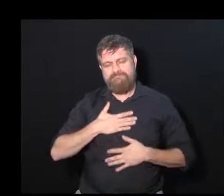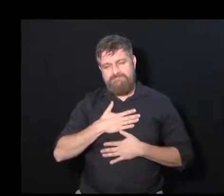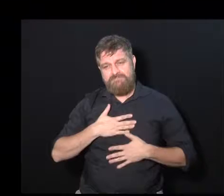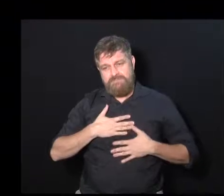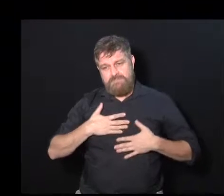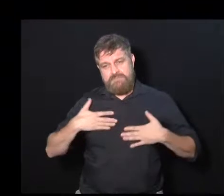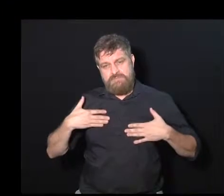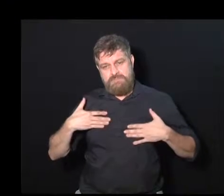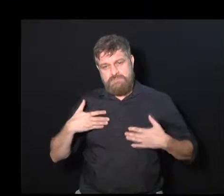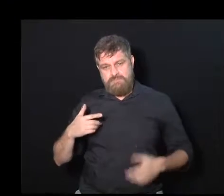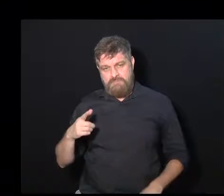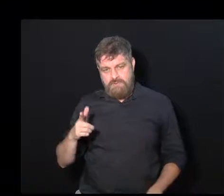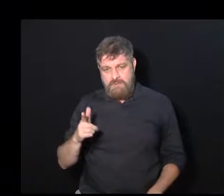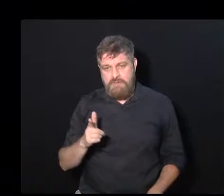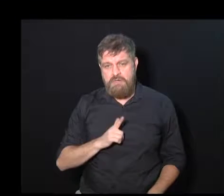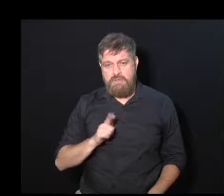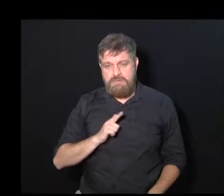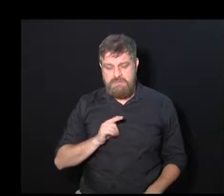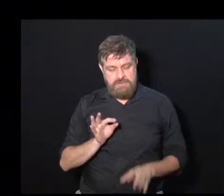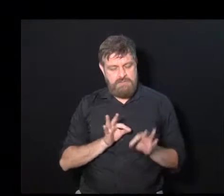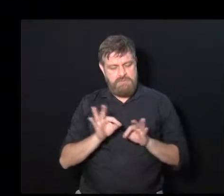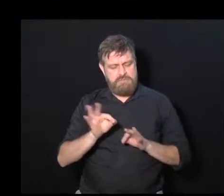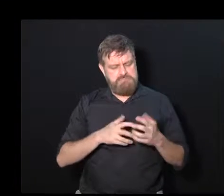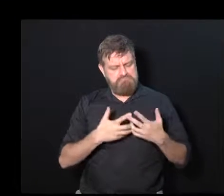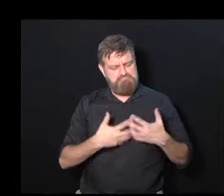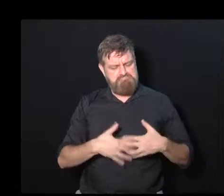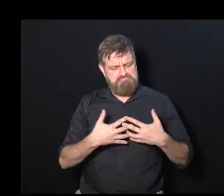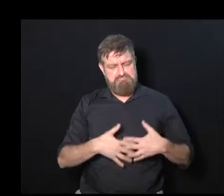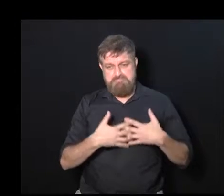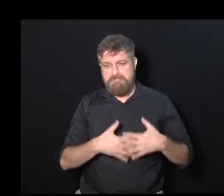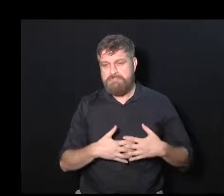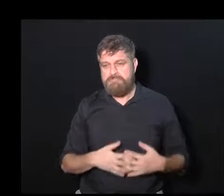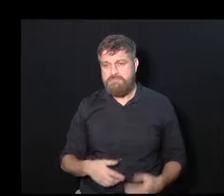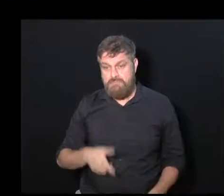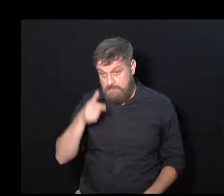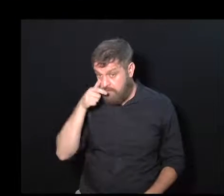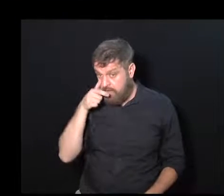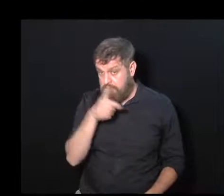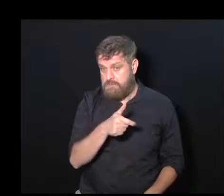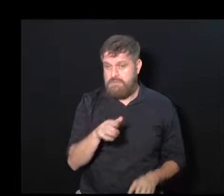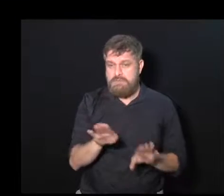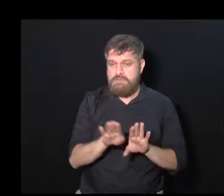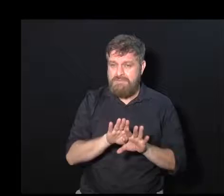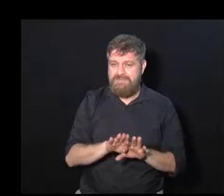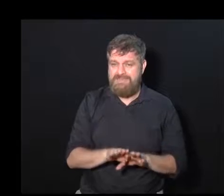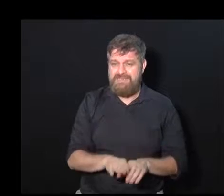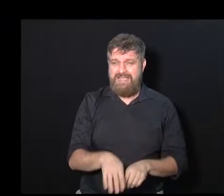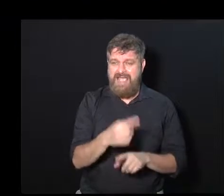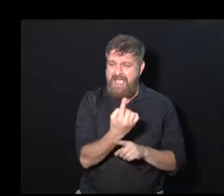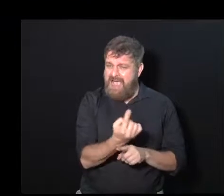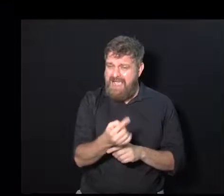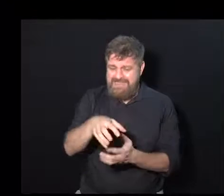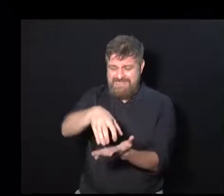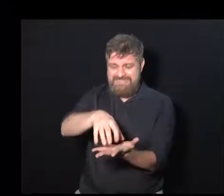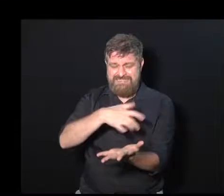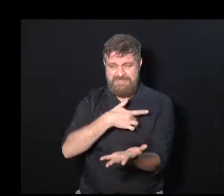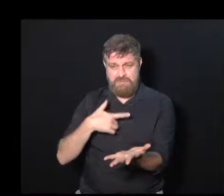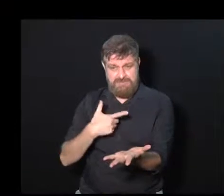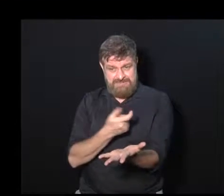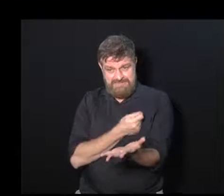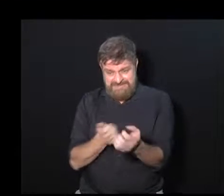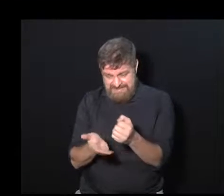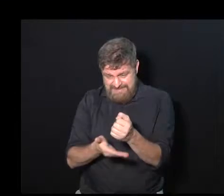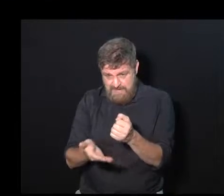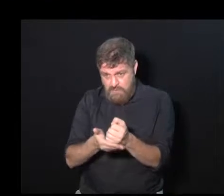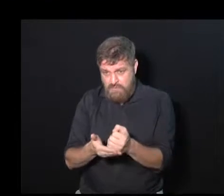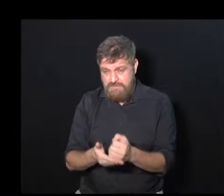gratificante ter esse projeto. E o que foi interessante é que cada unidade básica